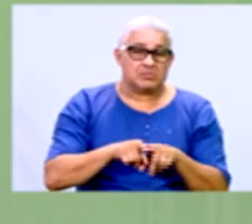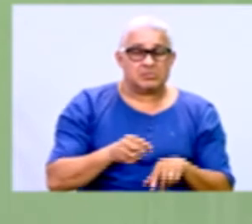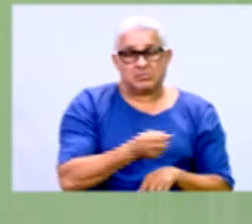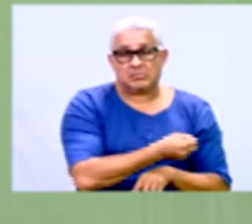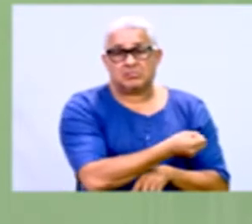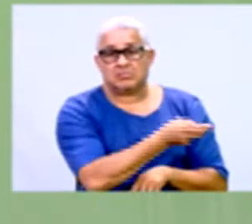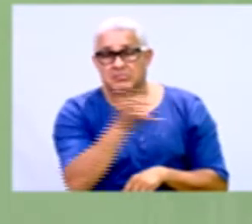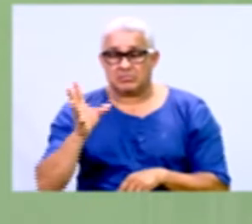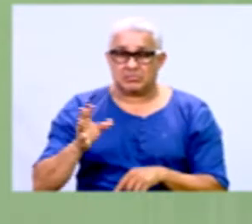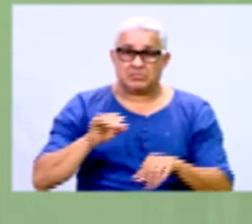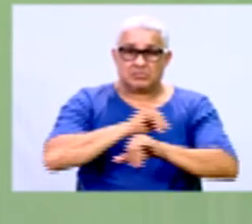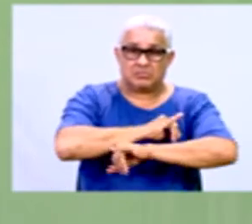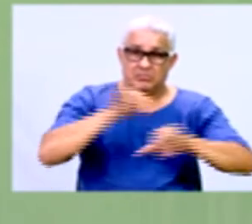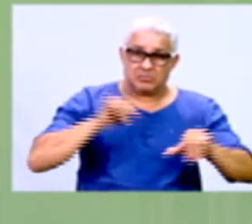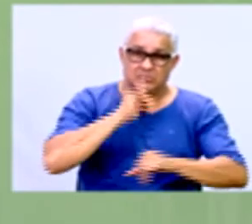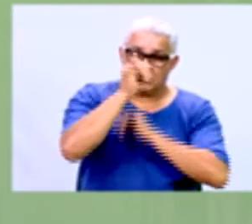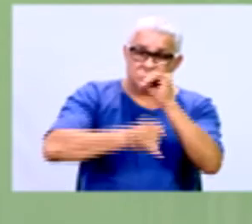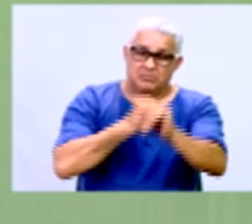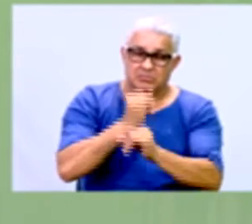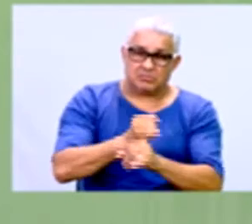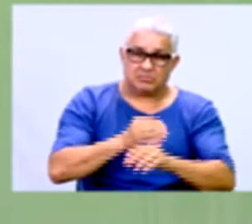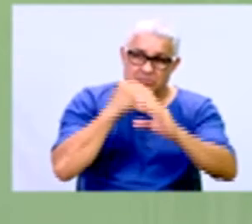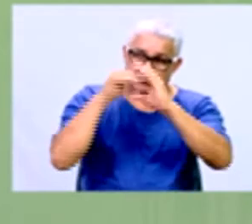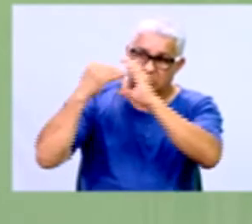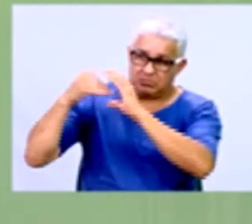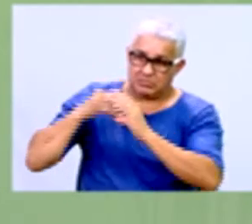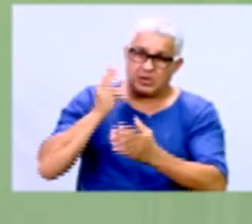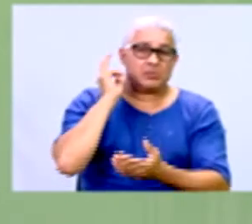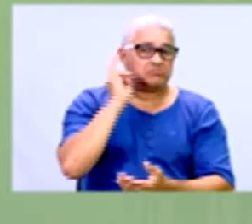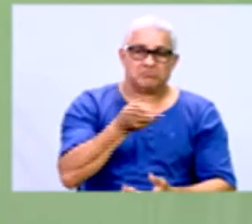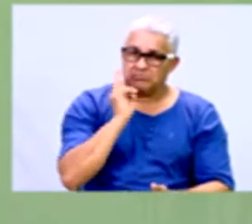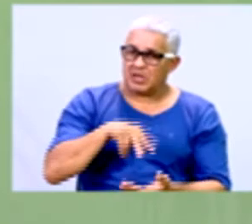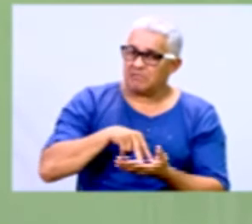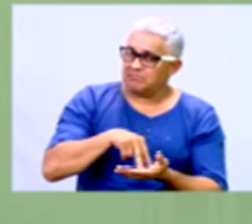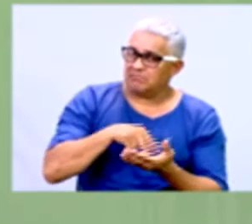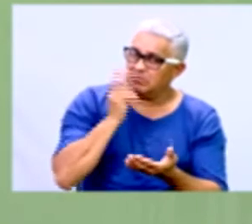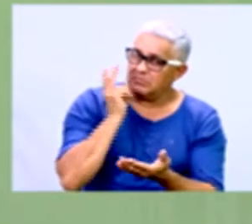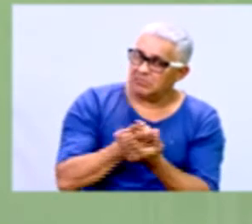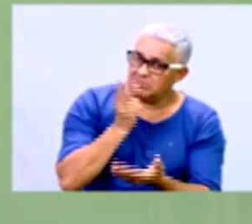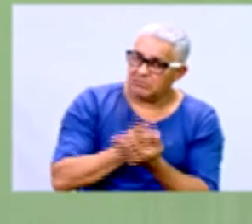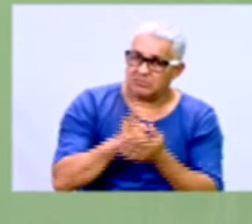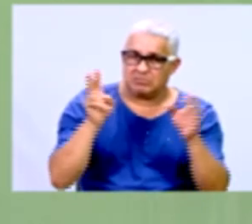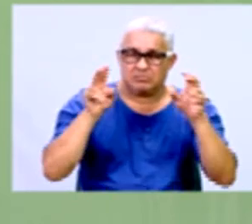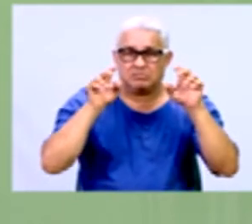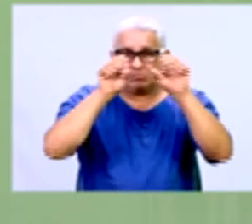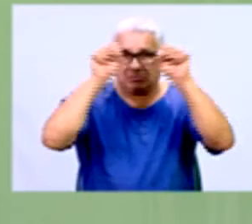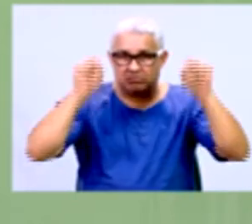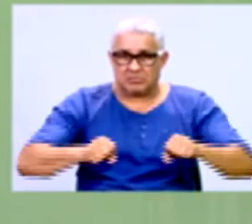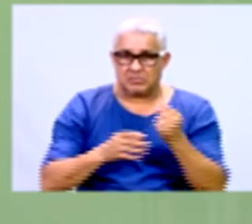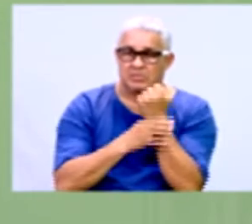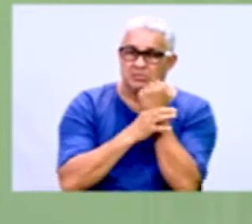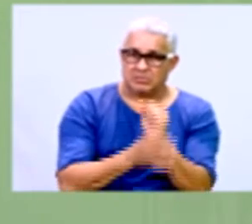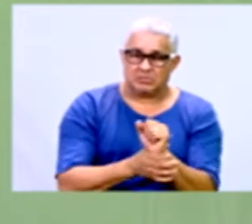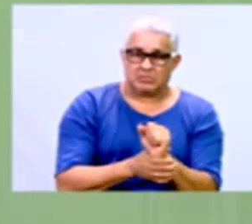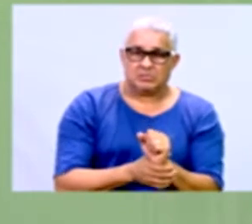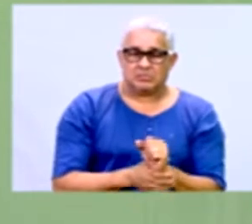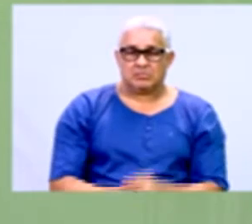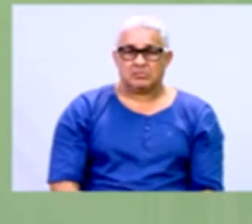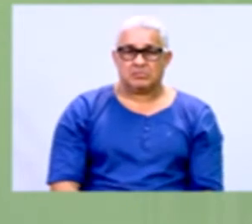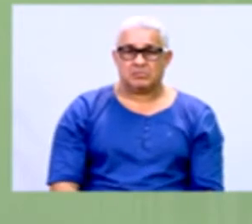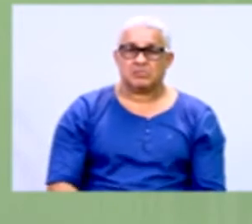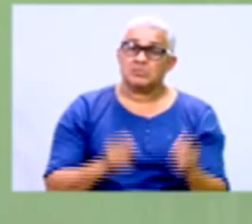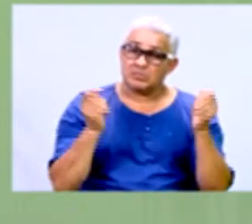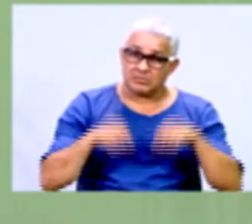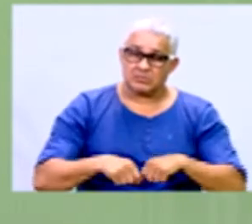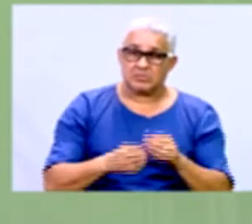informações serão transmitidas via internet. Para quê? Para a gente manter o nosso sistema sempre seguro, né? Dessa forma, é